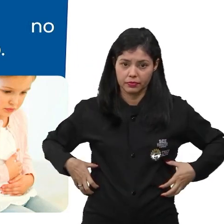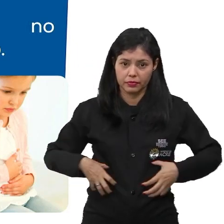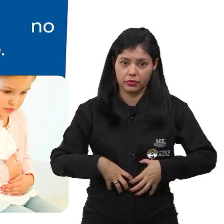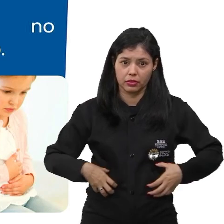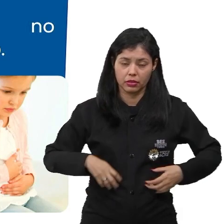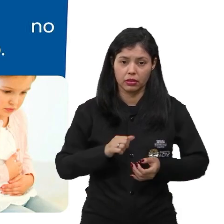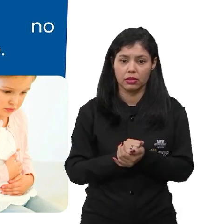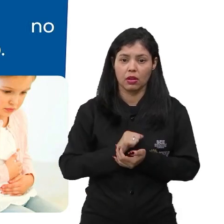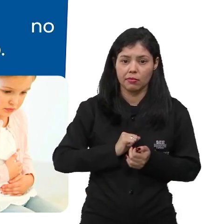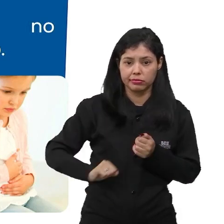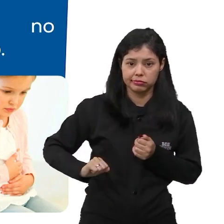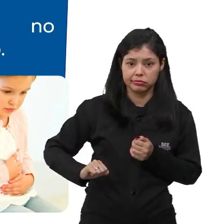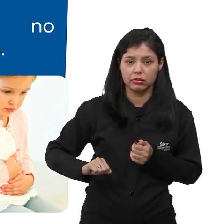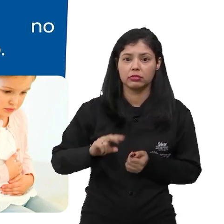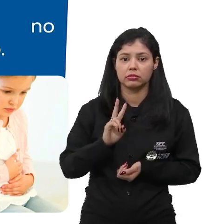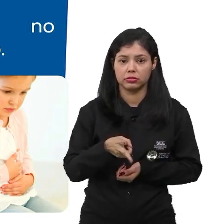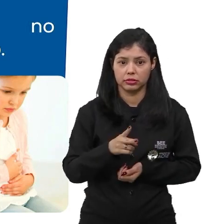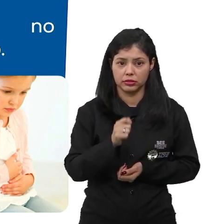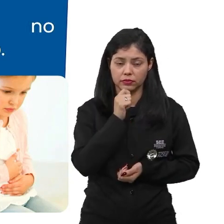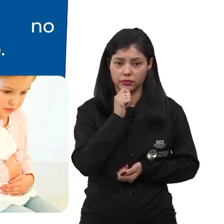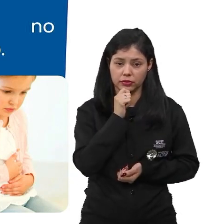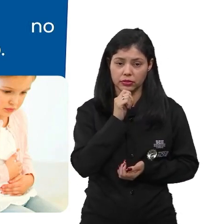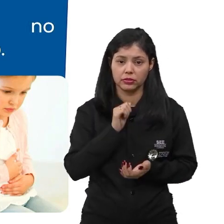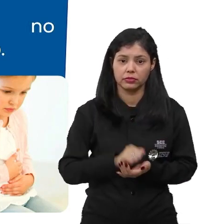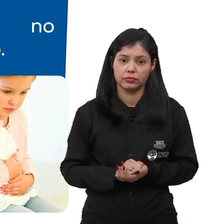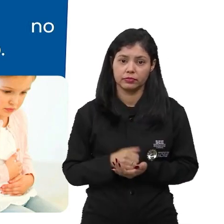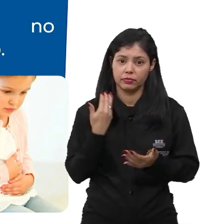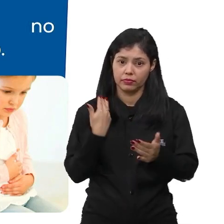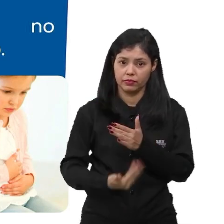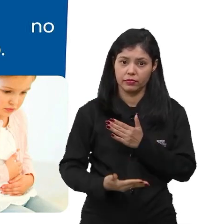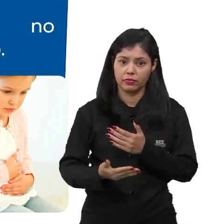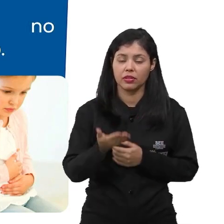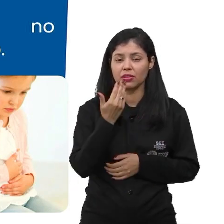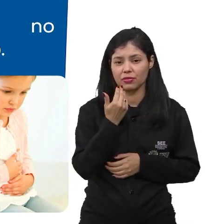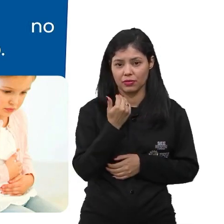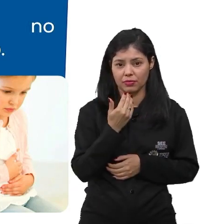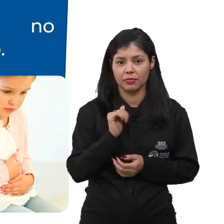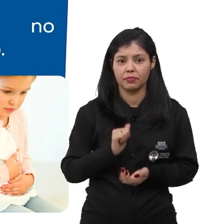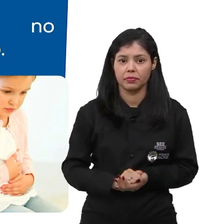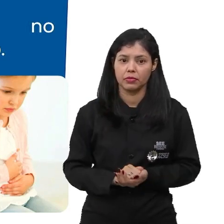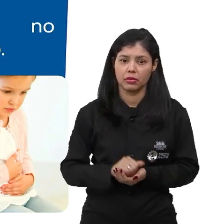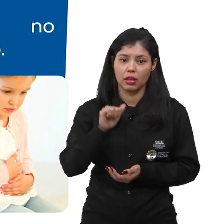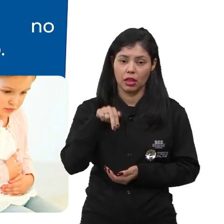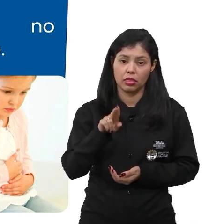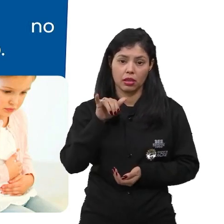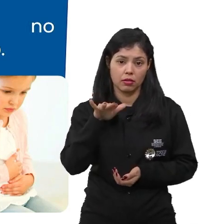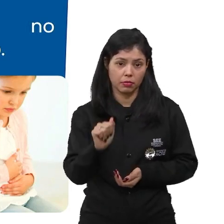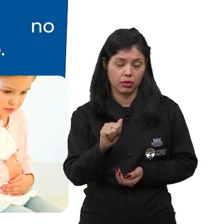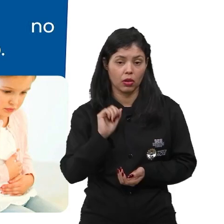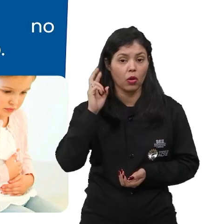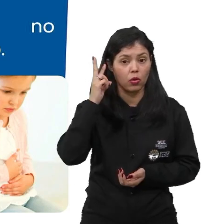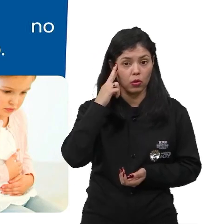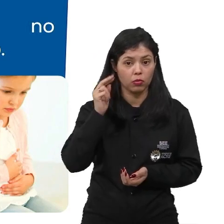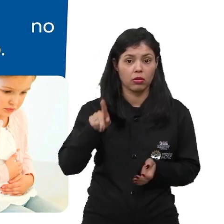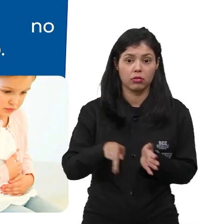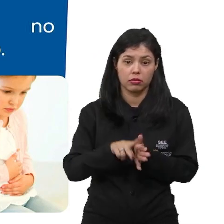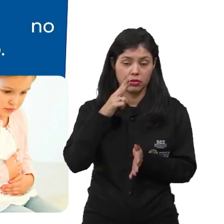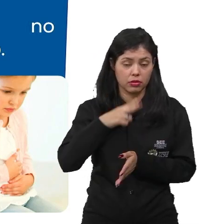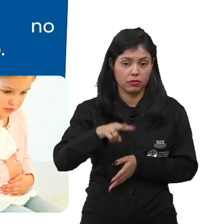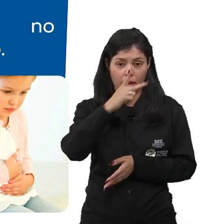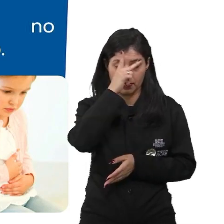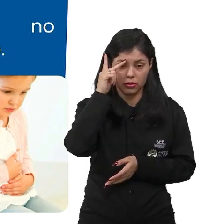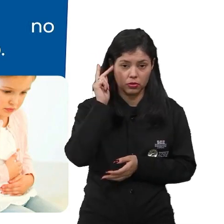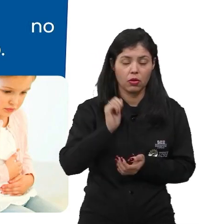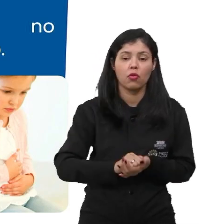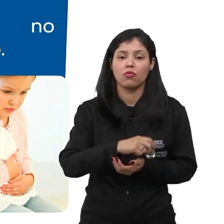abdominal, diarreia ou constipação, fraqueza e perca de apetite, a anemia, né, é muito comum ali uma